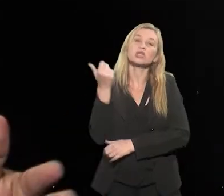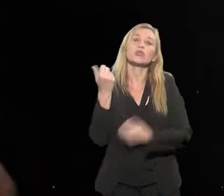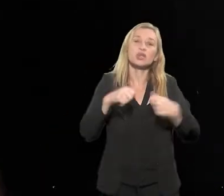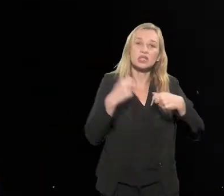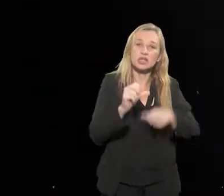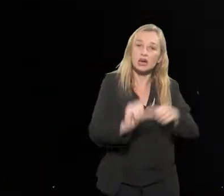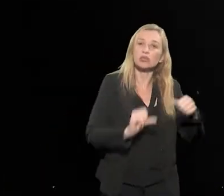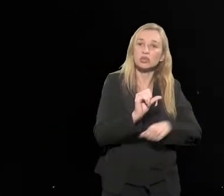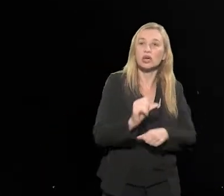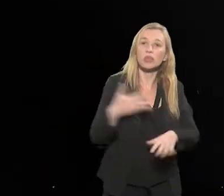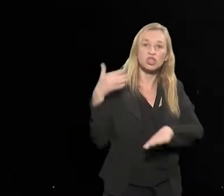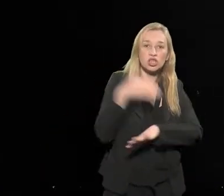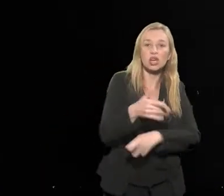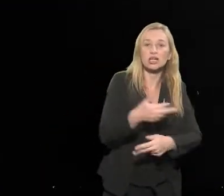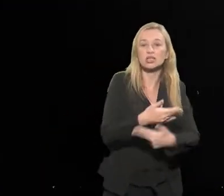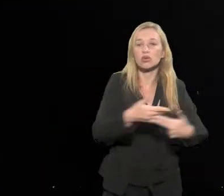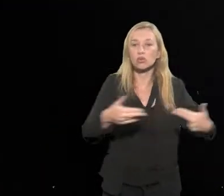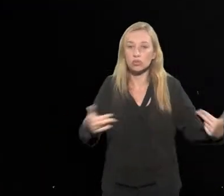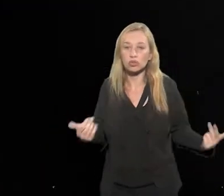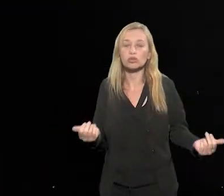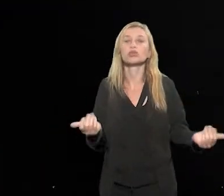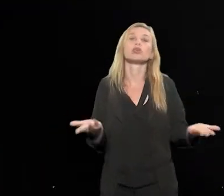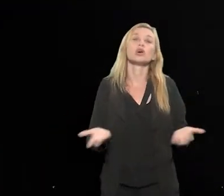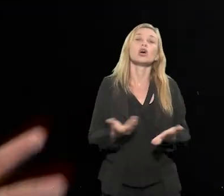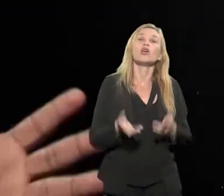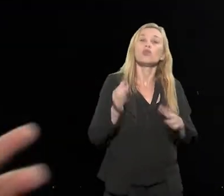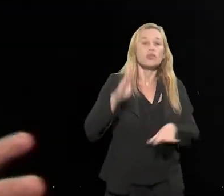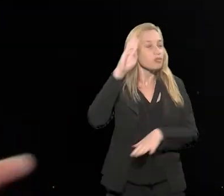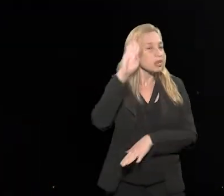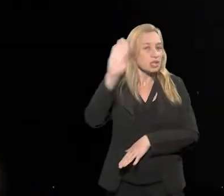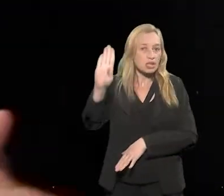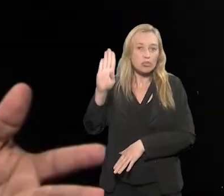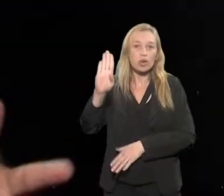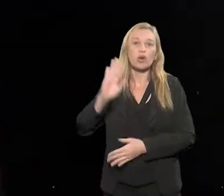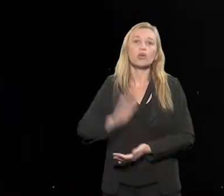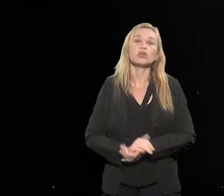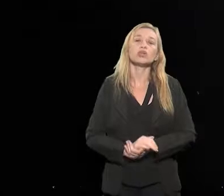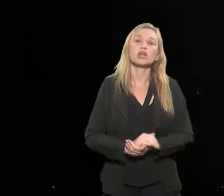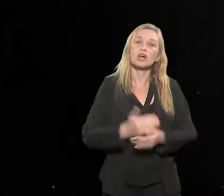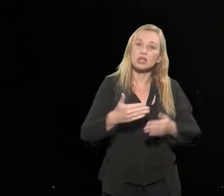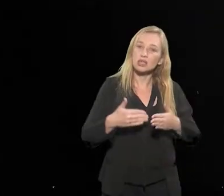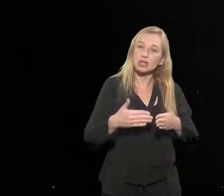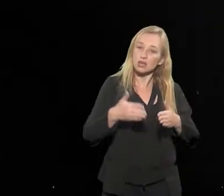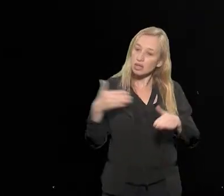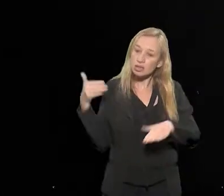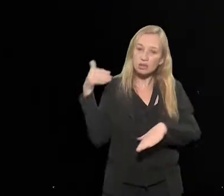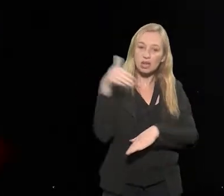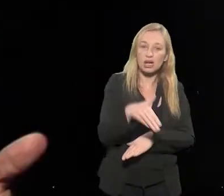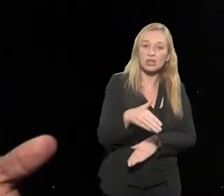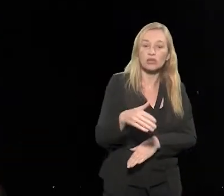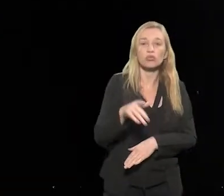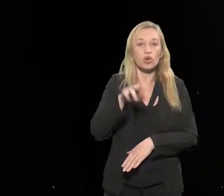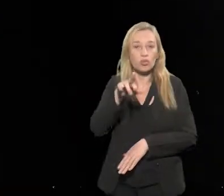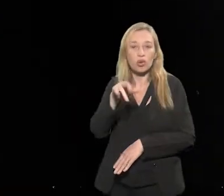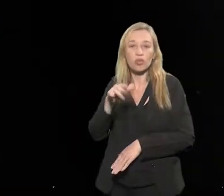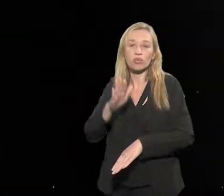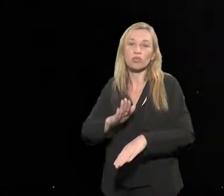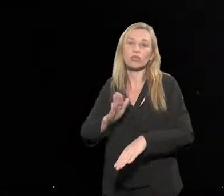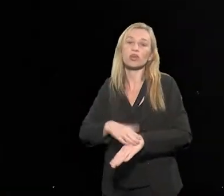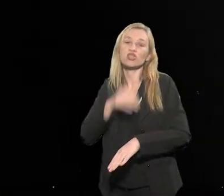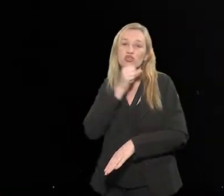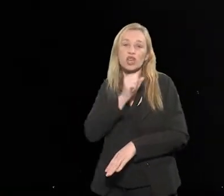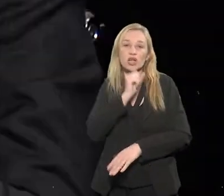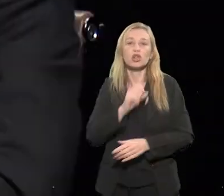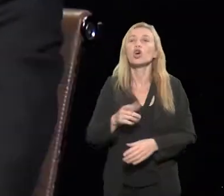precisava ser feito para que a gente chegasse em algumas transformações. Então foi fundamental essa porta de entrada aí com o meu irmão mais velho,